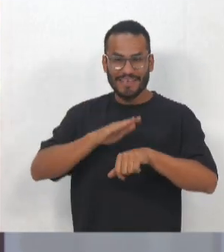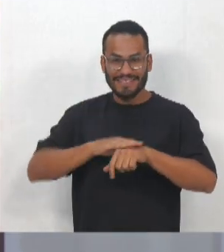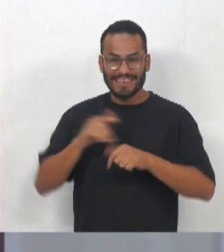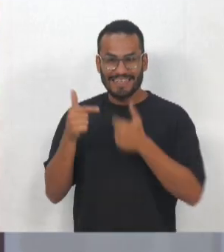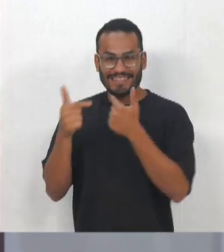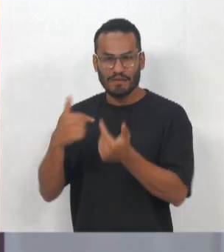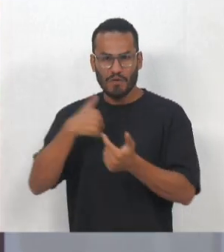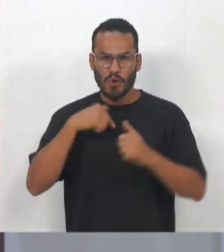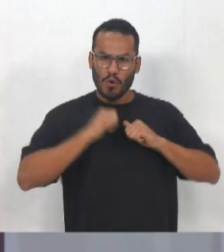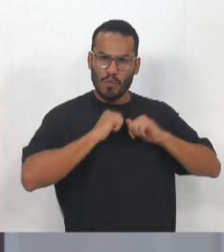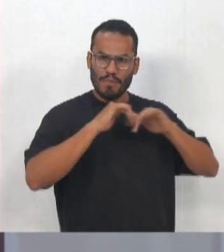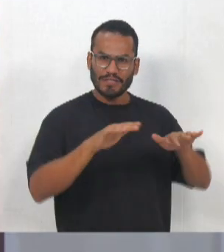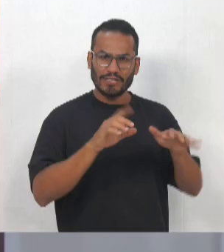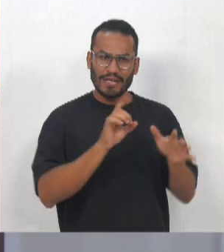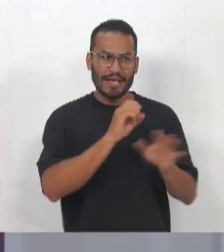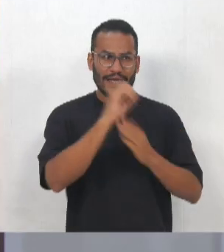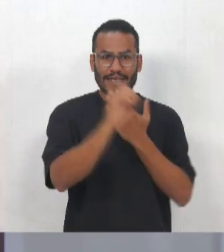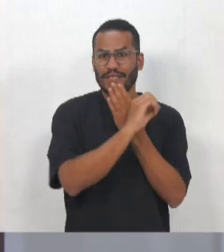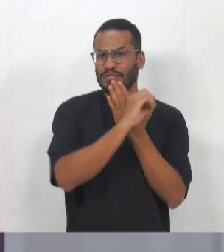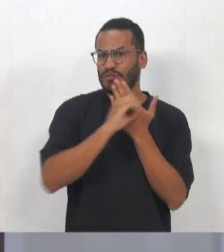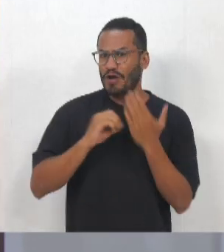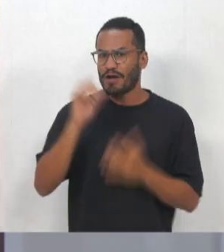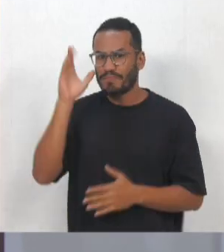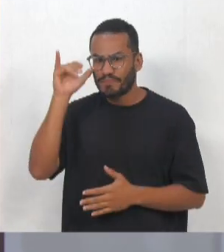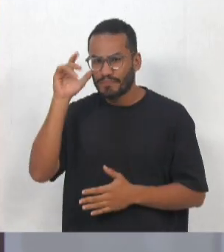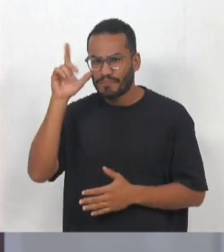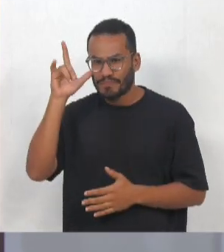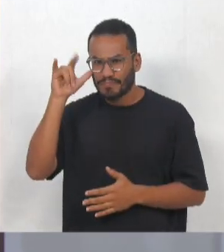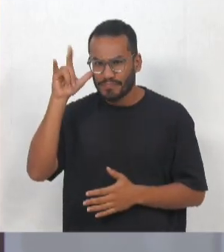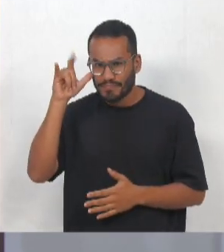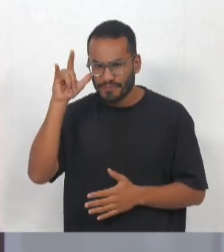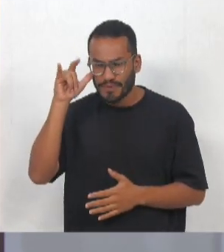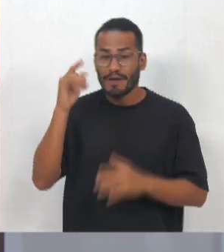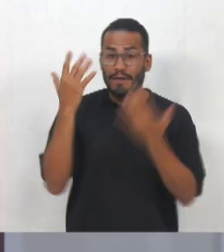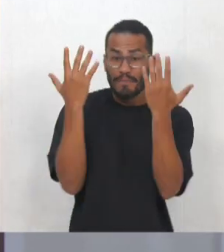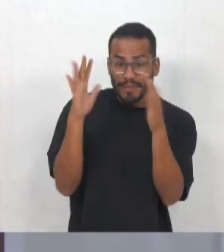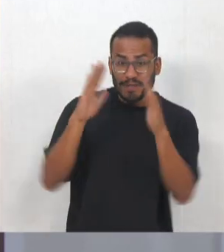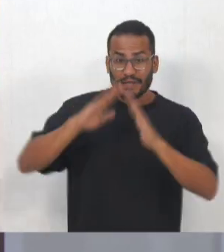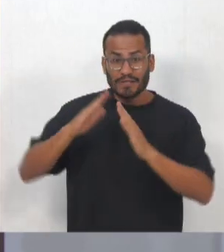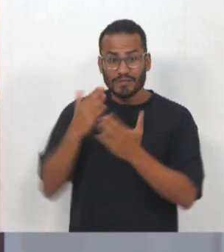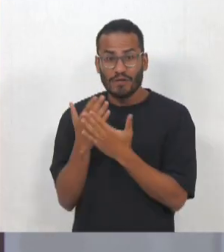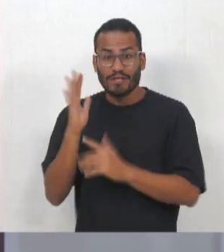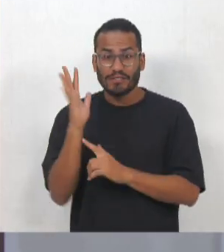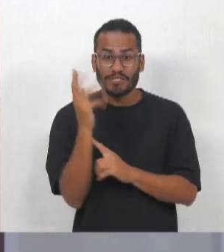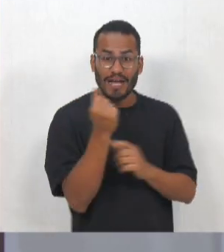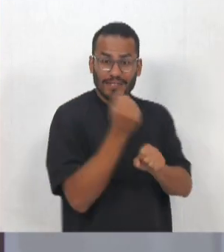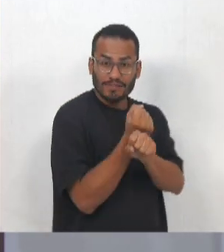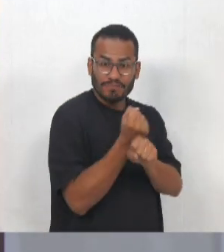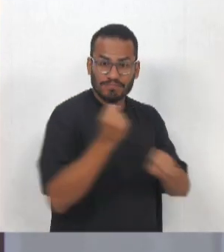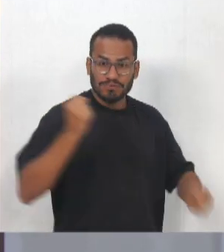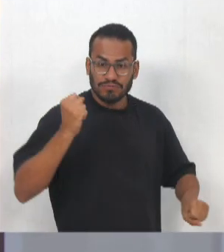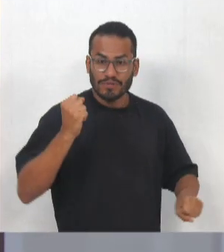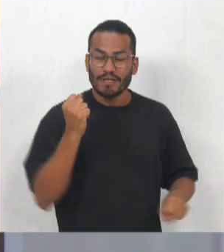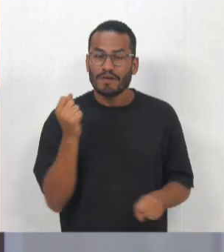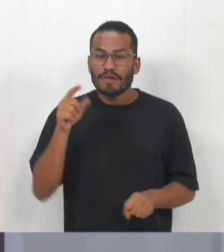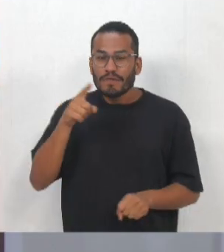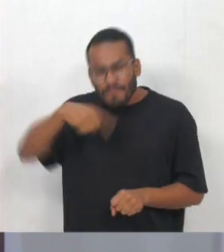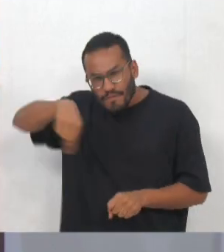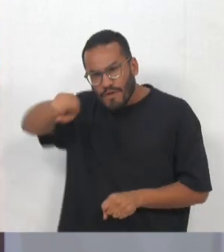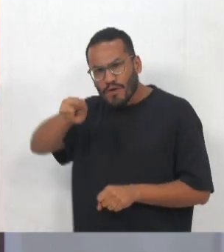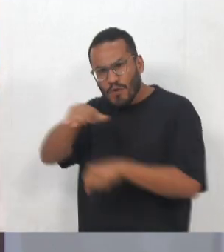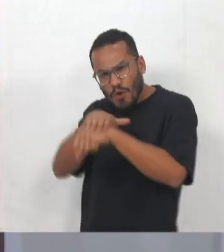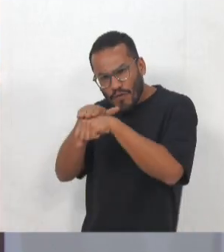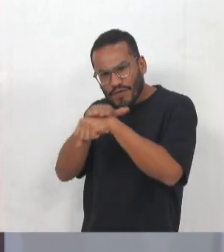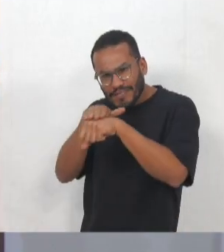inclusive eu compartilhei nos meus stories, parabenizando, que numa escola de artes marciais eles foram conversar com